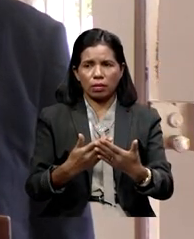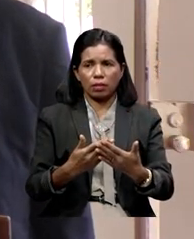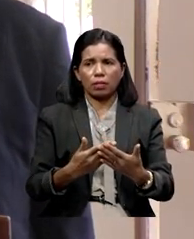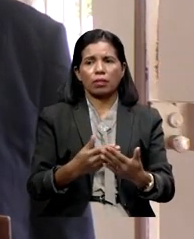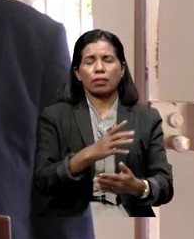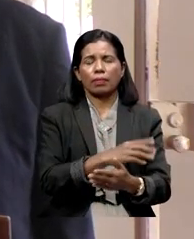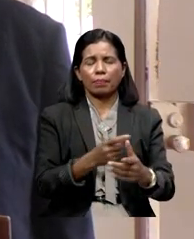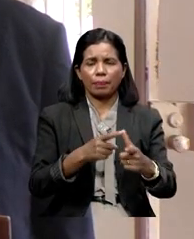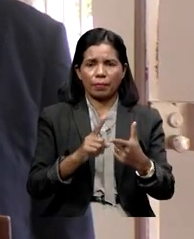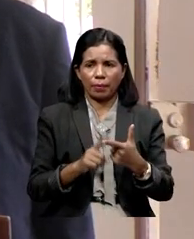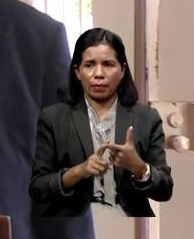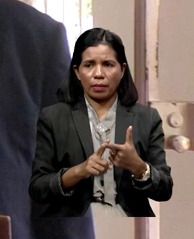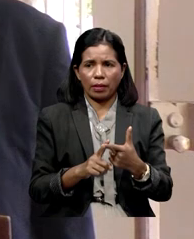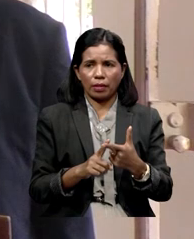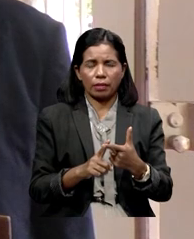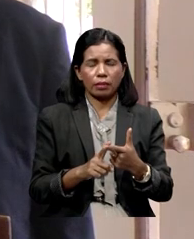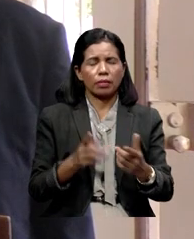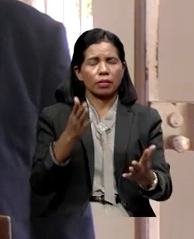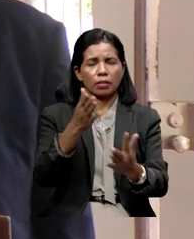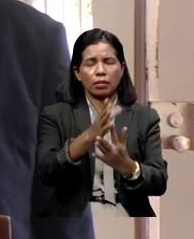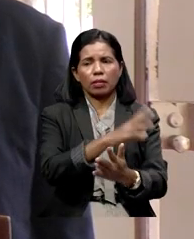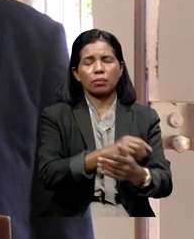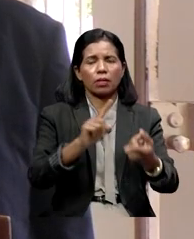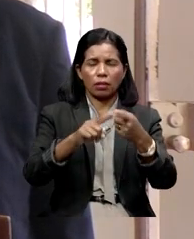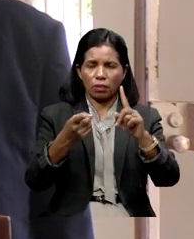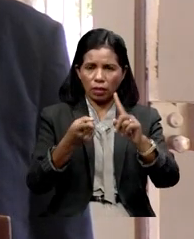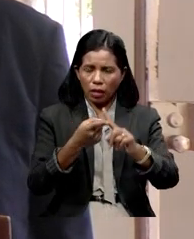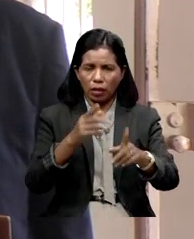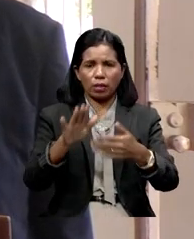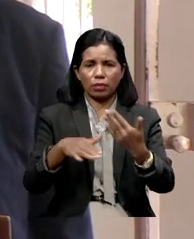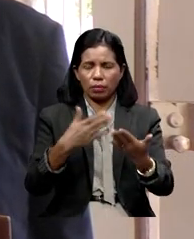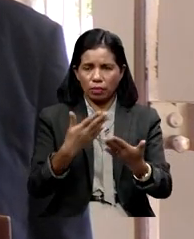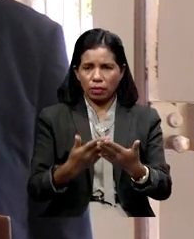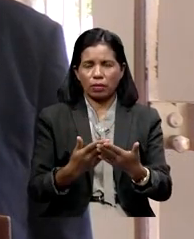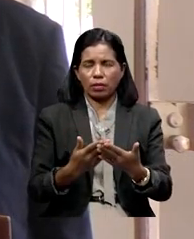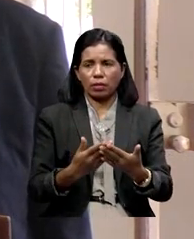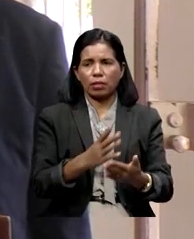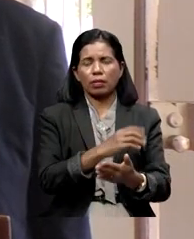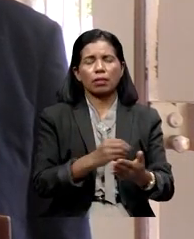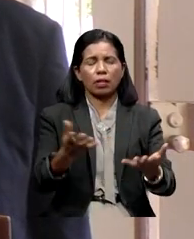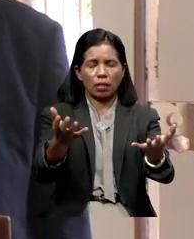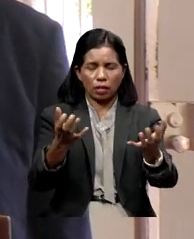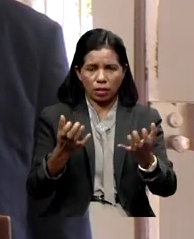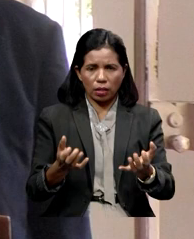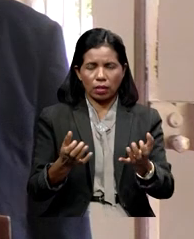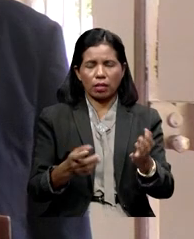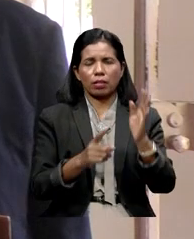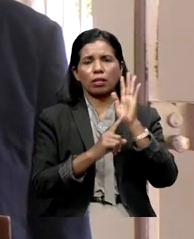Nuestro aliado, nuestro amigo, y queremos aprovechar